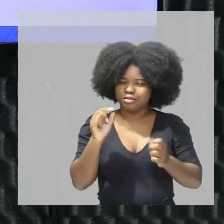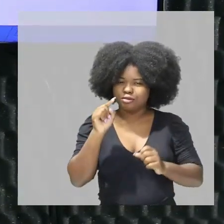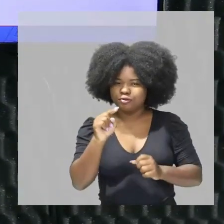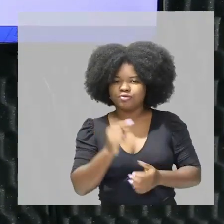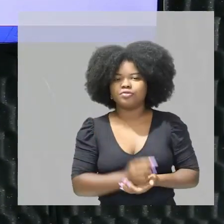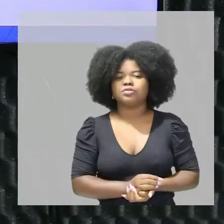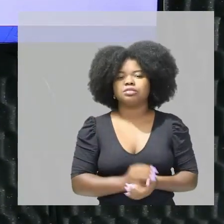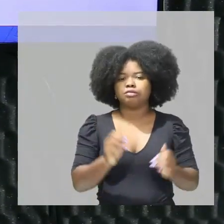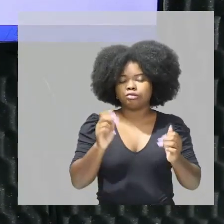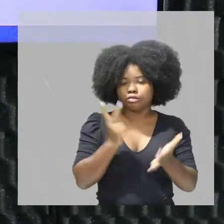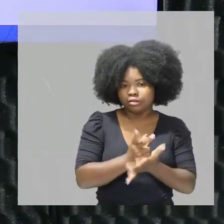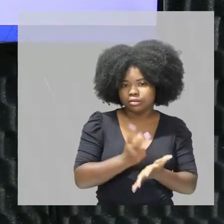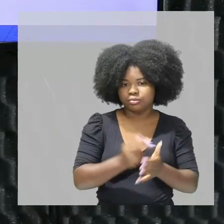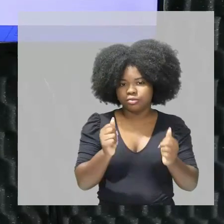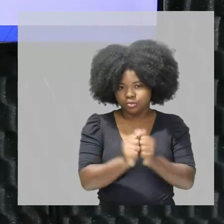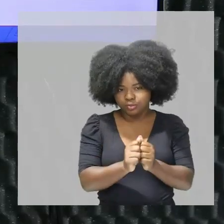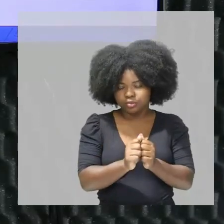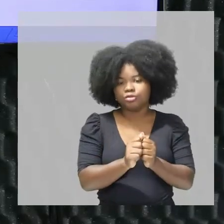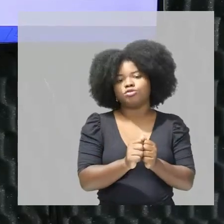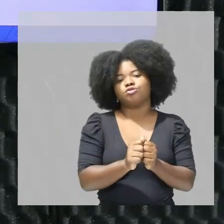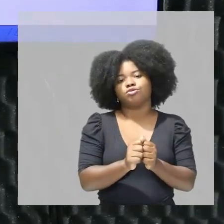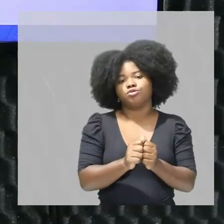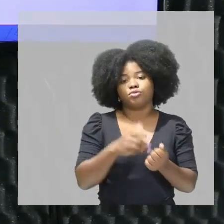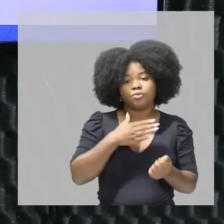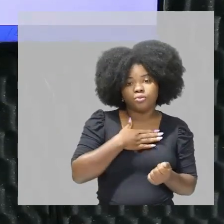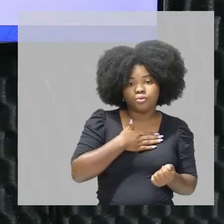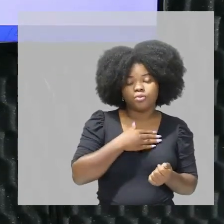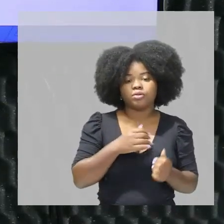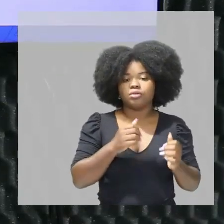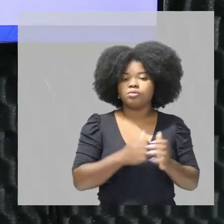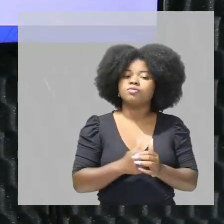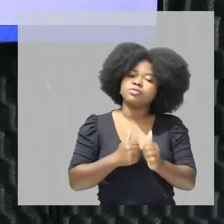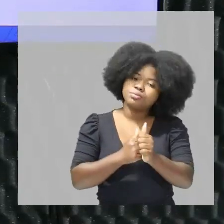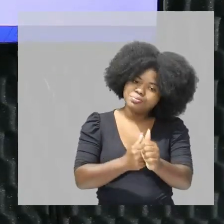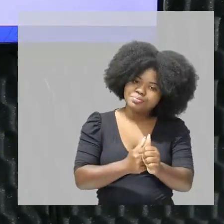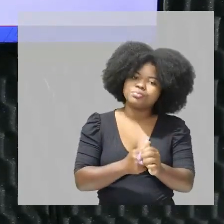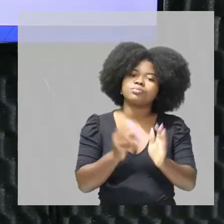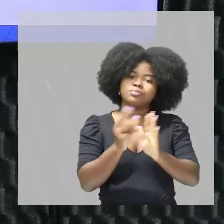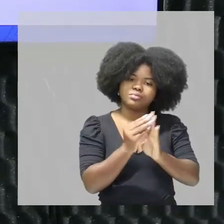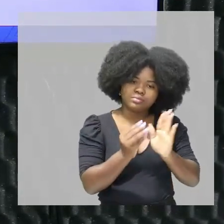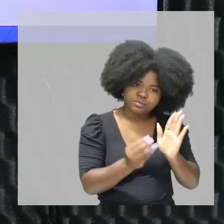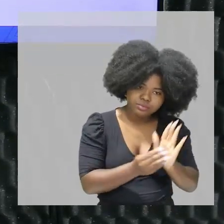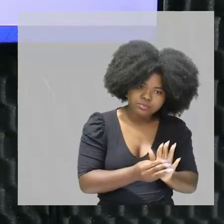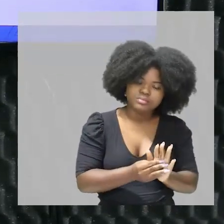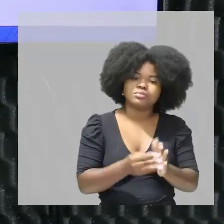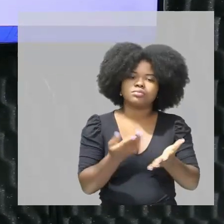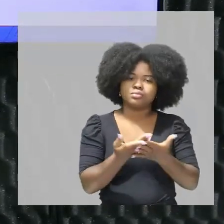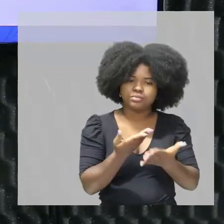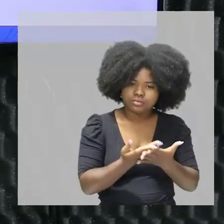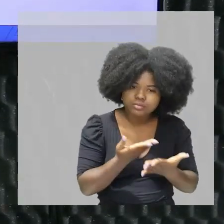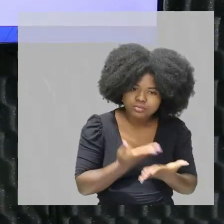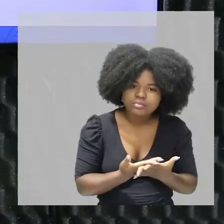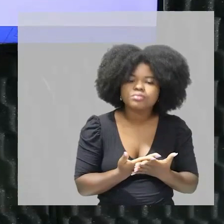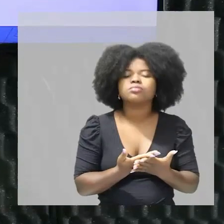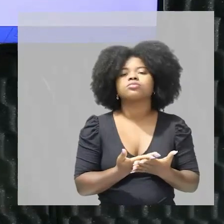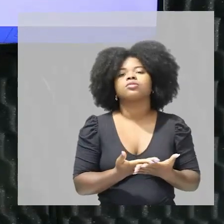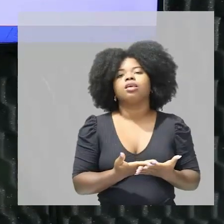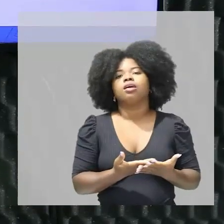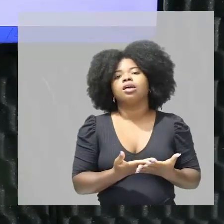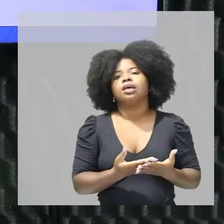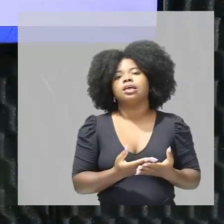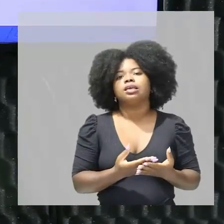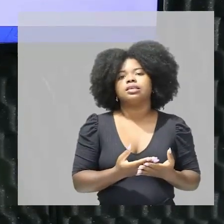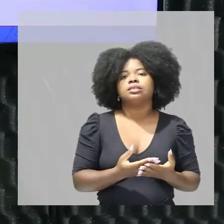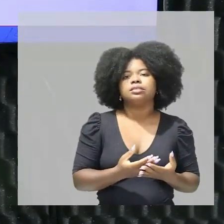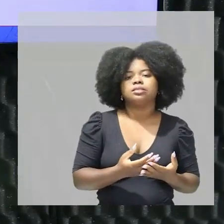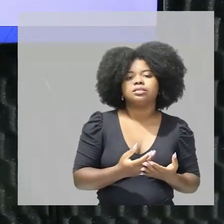senhores estejam sempre comigo que os seus acompanhem os nossos conhecimentos e aí de forma embanada Claro